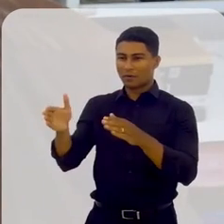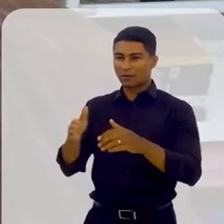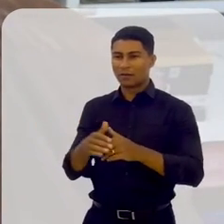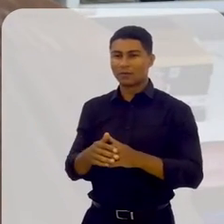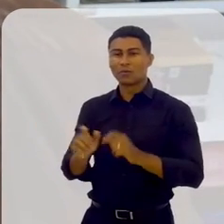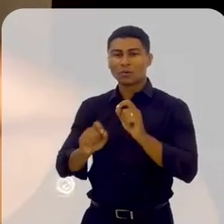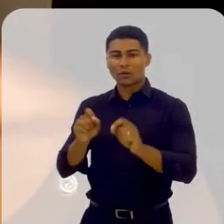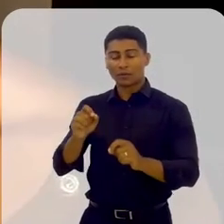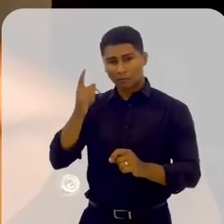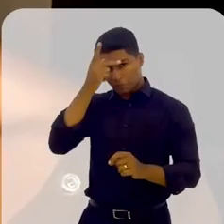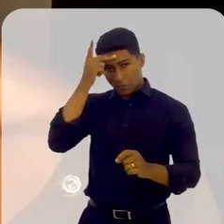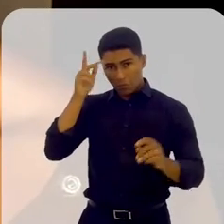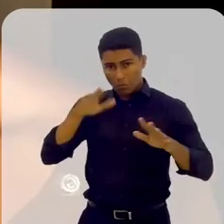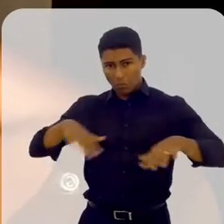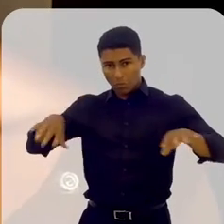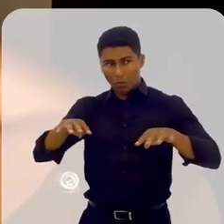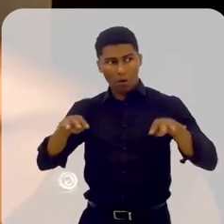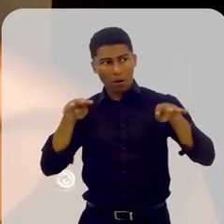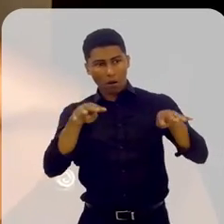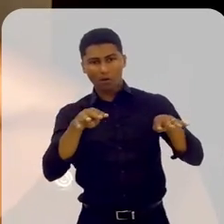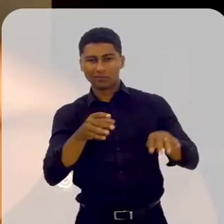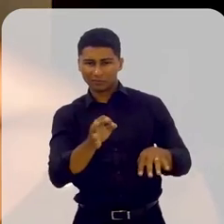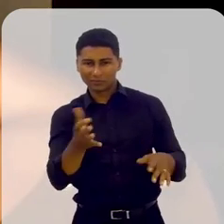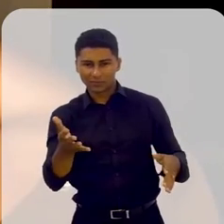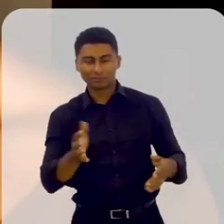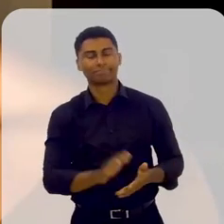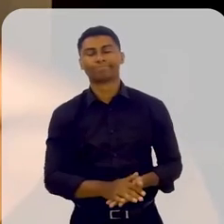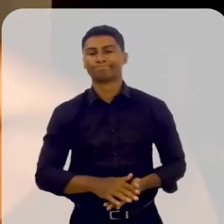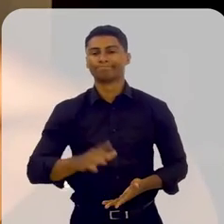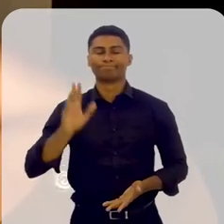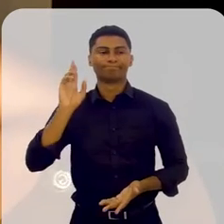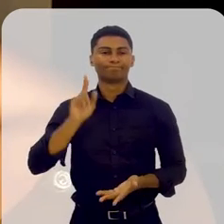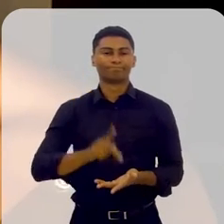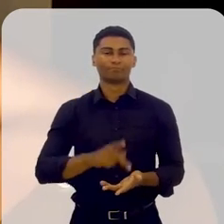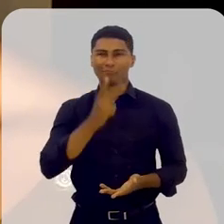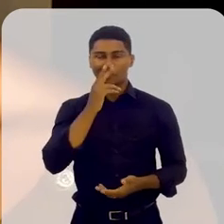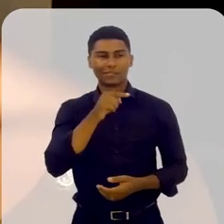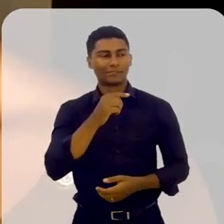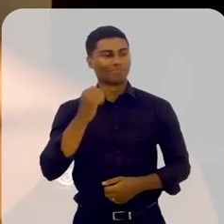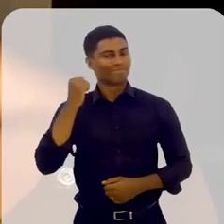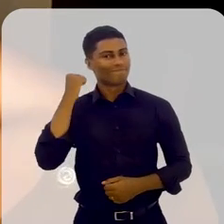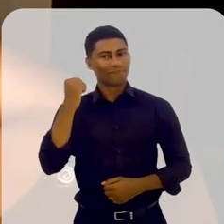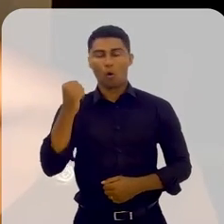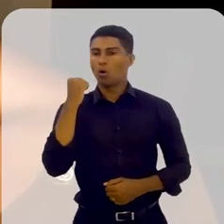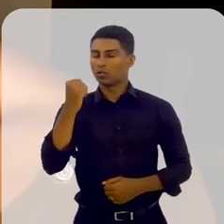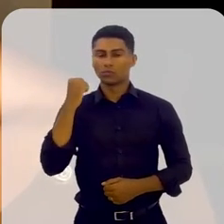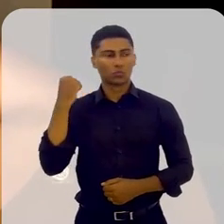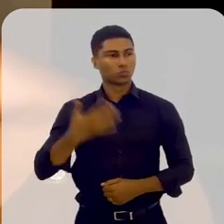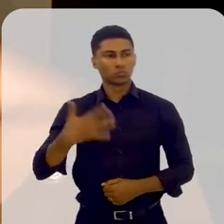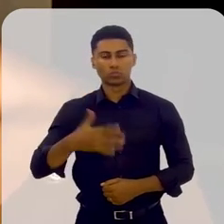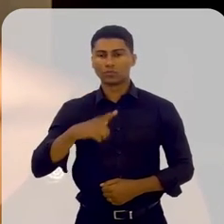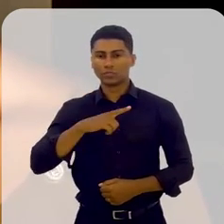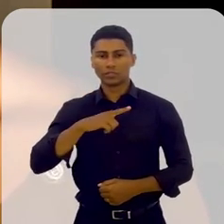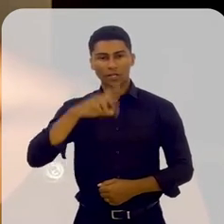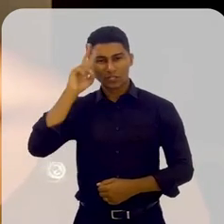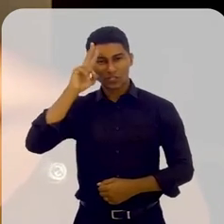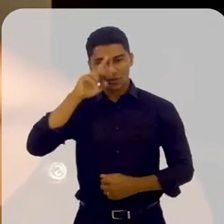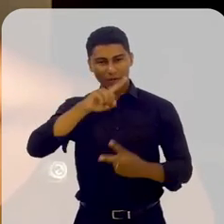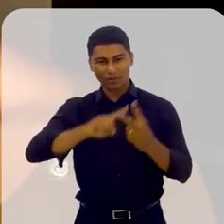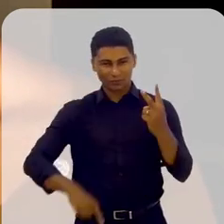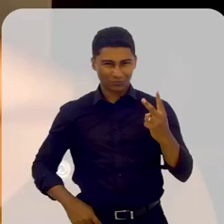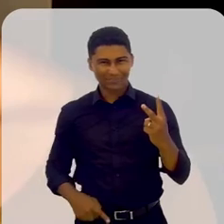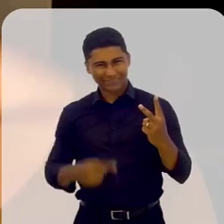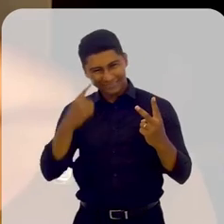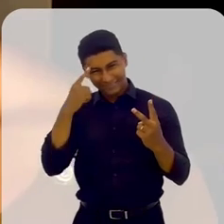peça. Sim. E era lindo, e era muito muito forte, né? Esses tinham dois depoimentos, né? O seu e mais